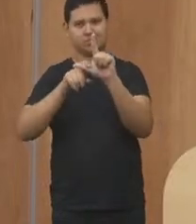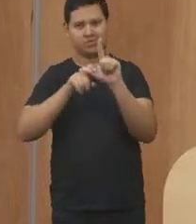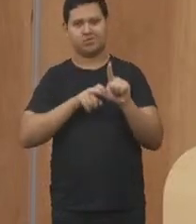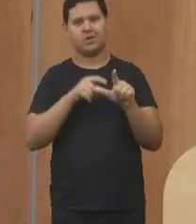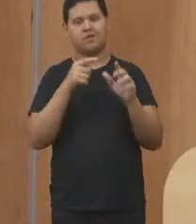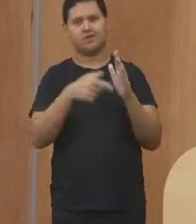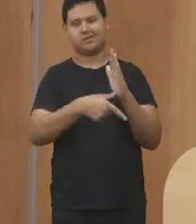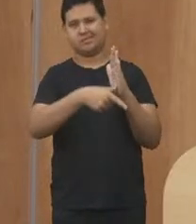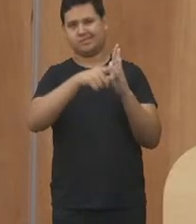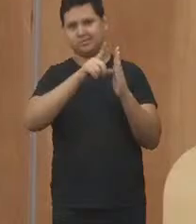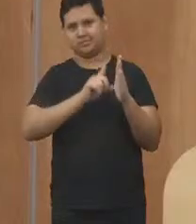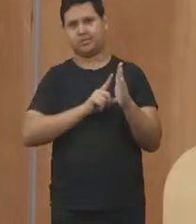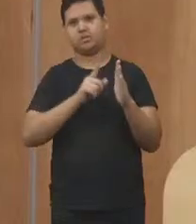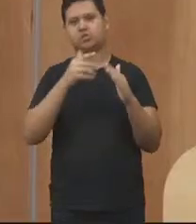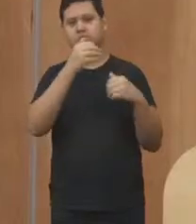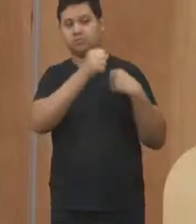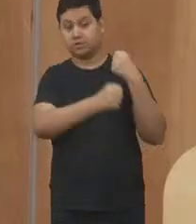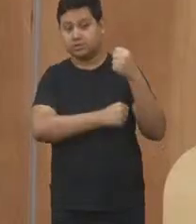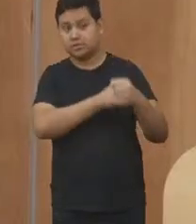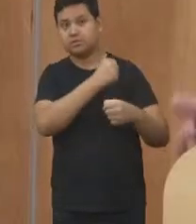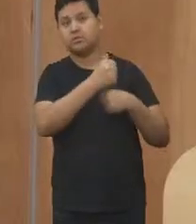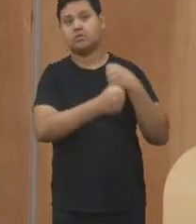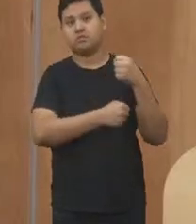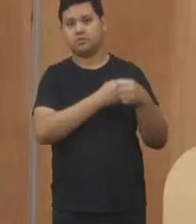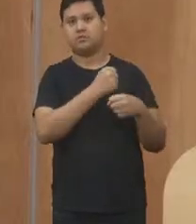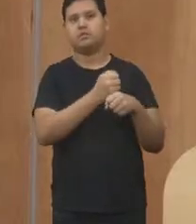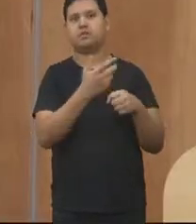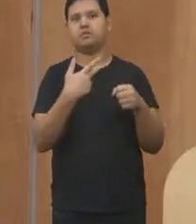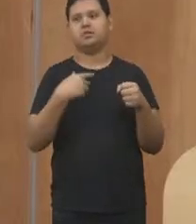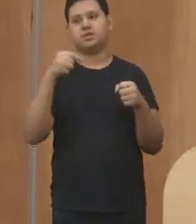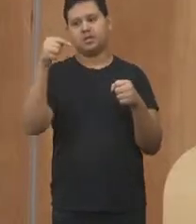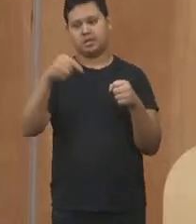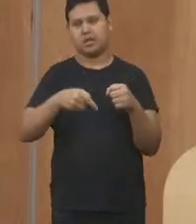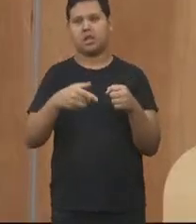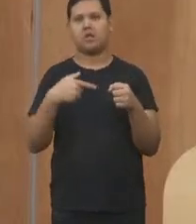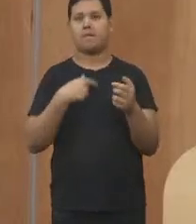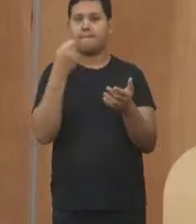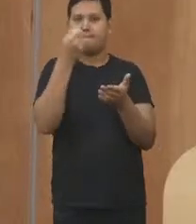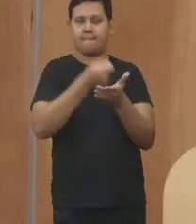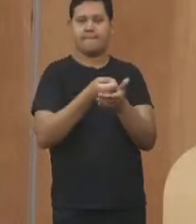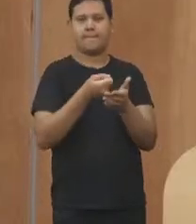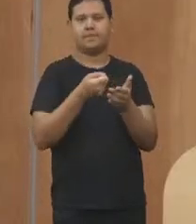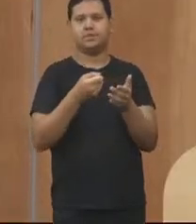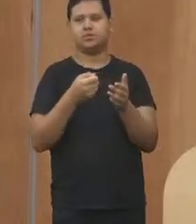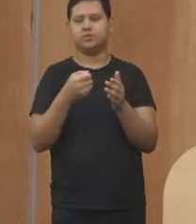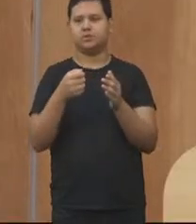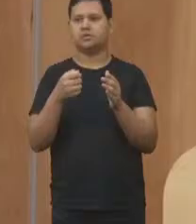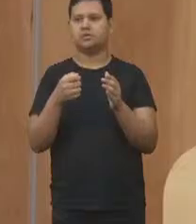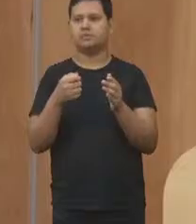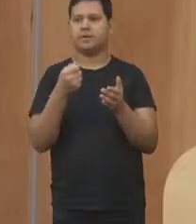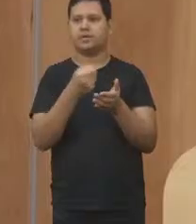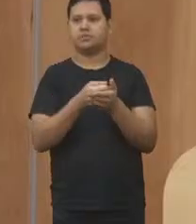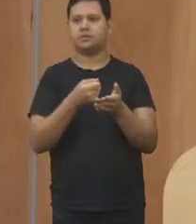acumuladas e o município gasta com juros e amortização dessas dívidas.